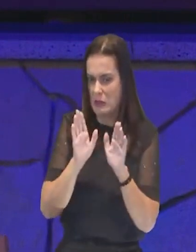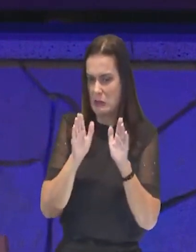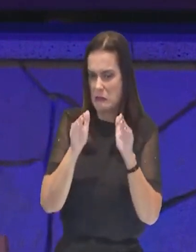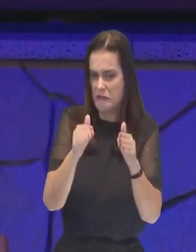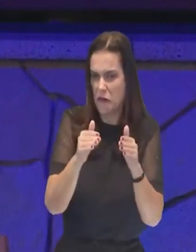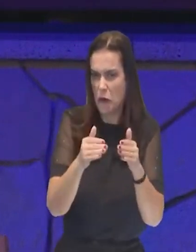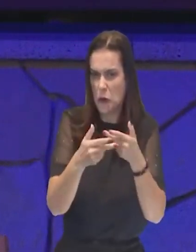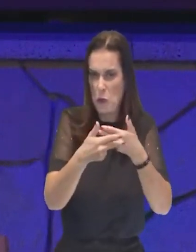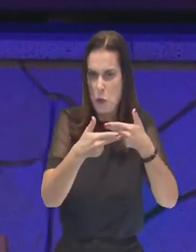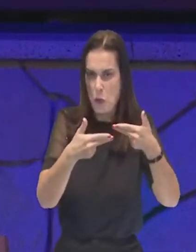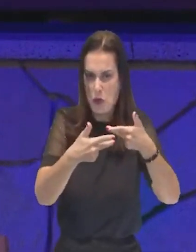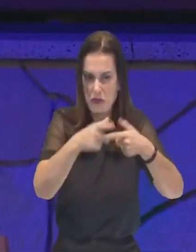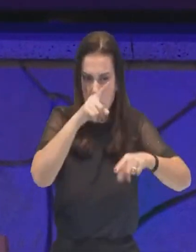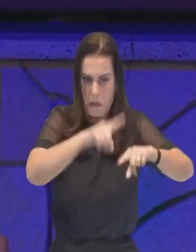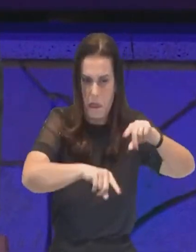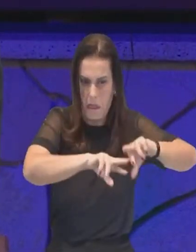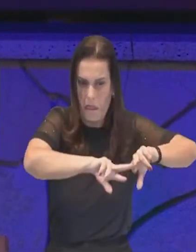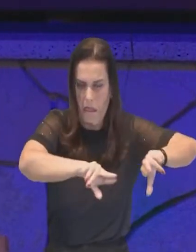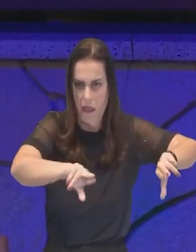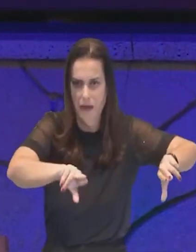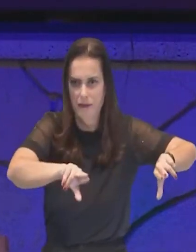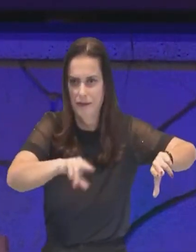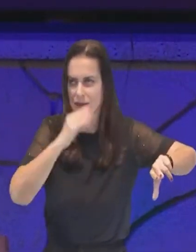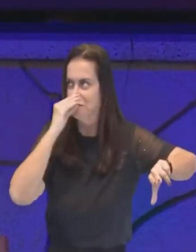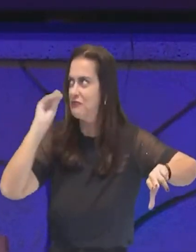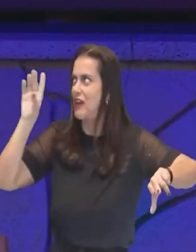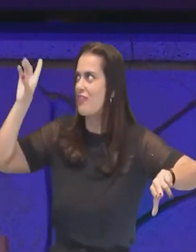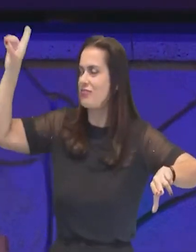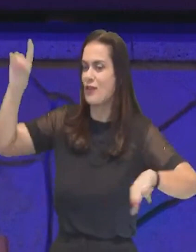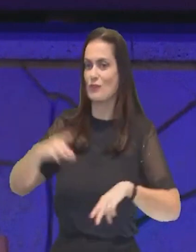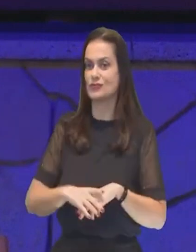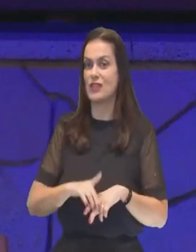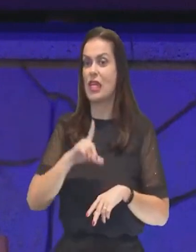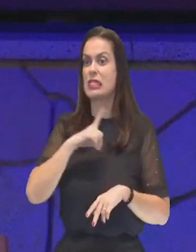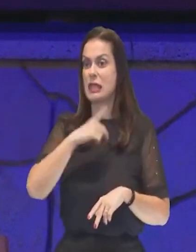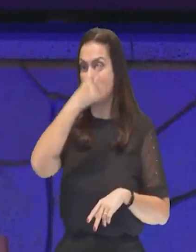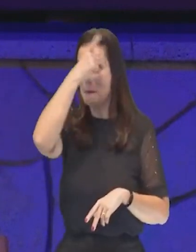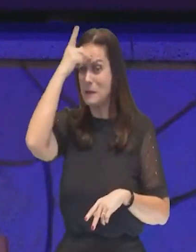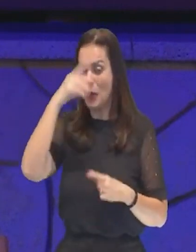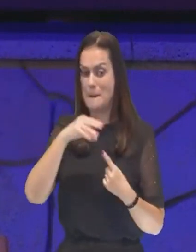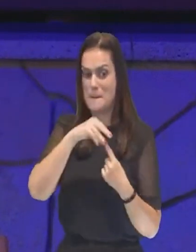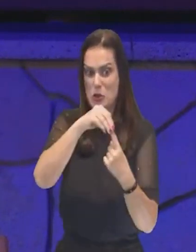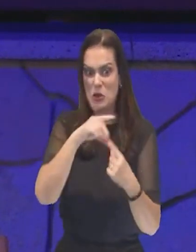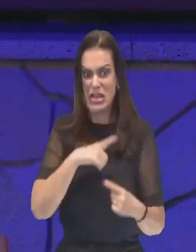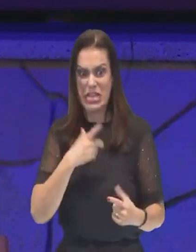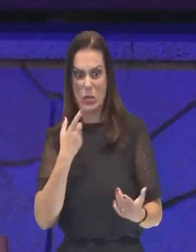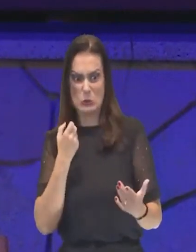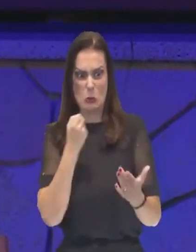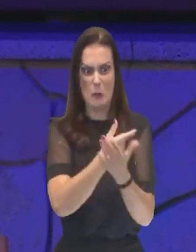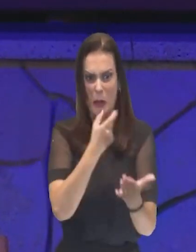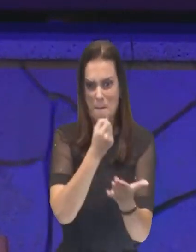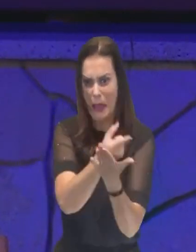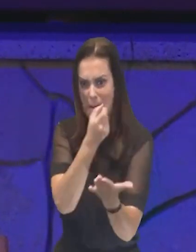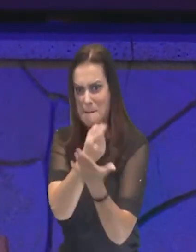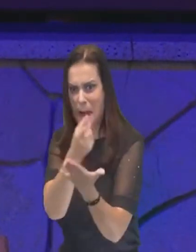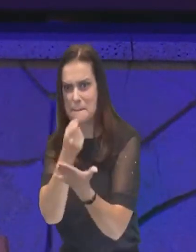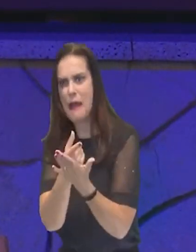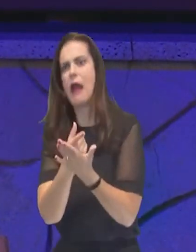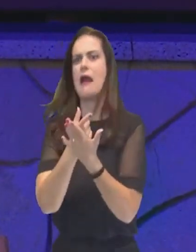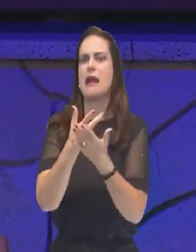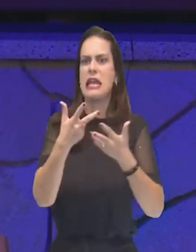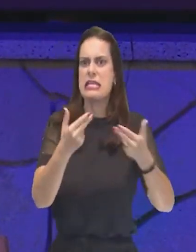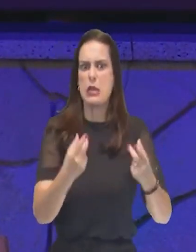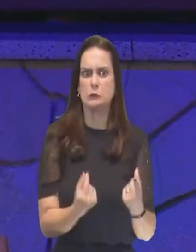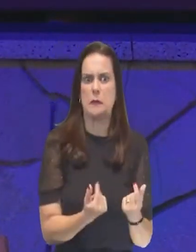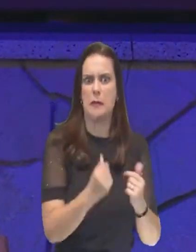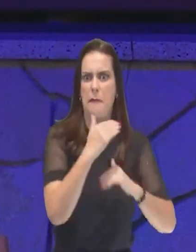de qualquer outra coisa. Tem gente que coloca no seu coração: eu quero conquistar, eu quero conquistar, eu quero conquistar. Não há nada de